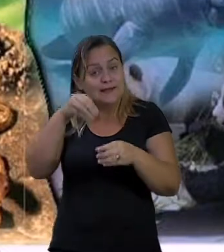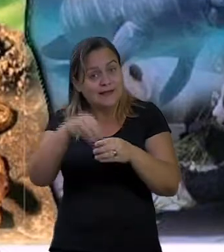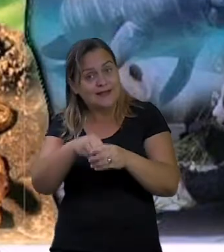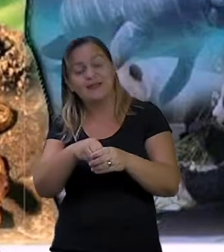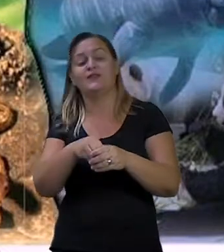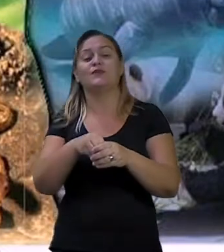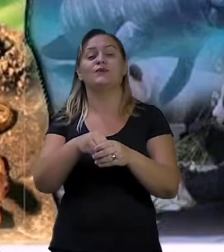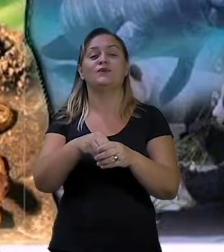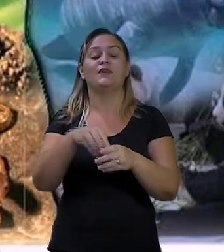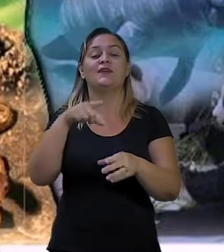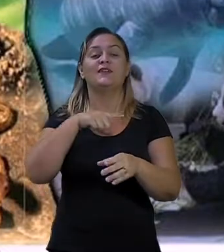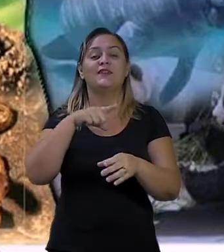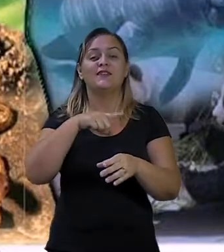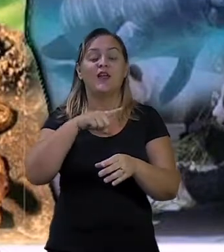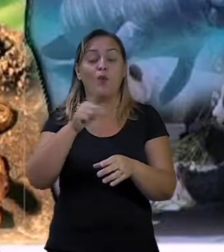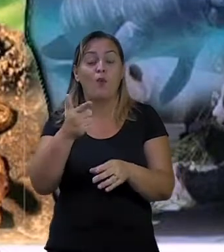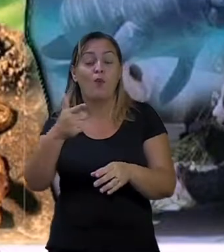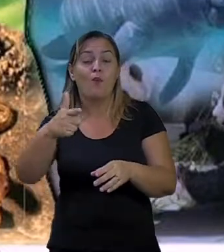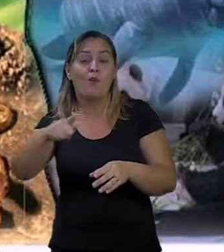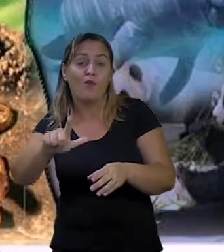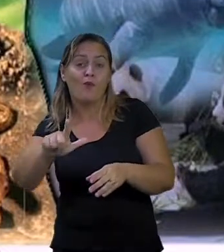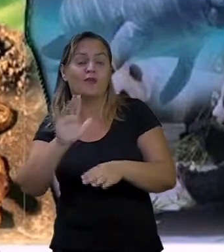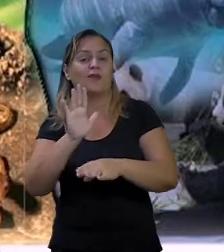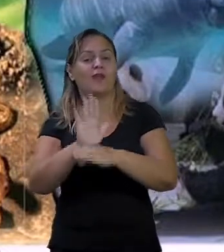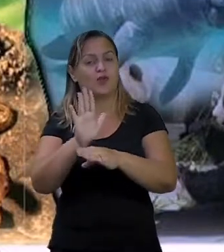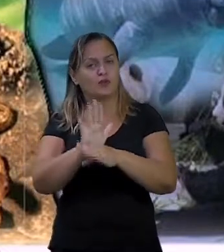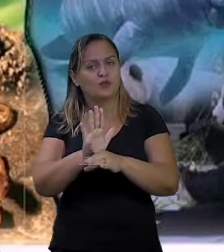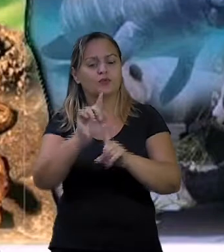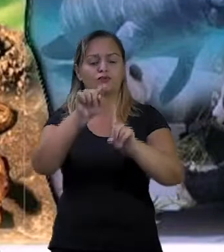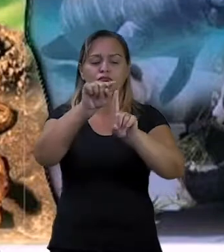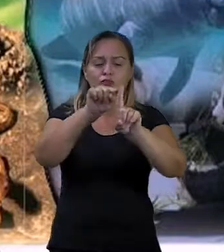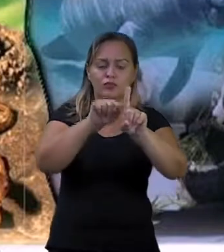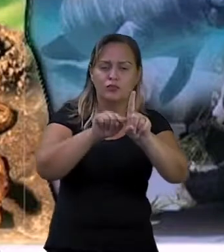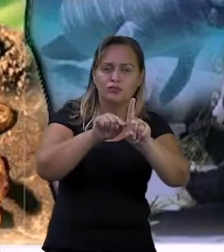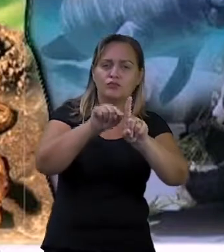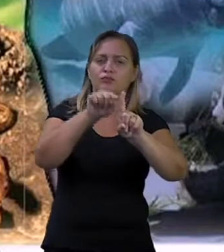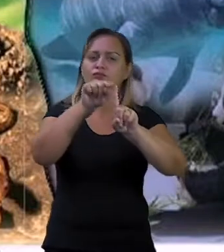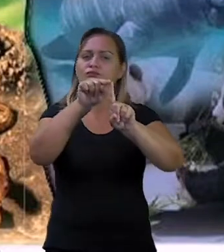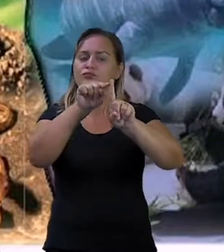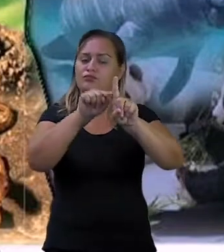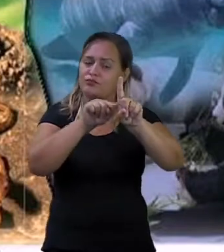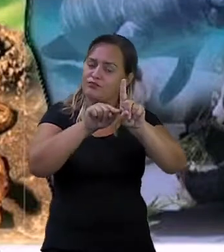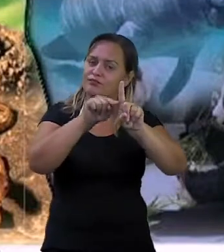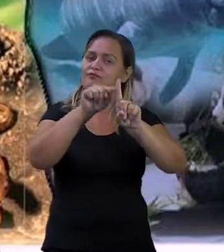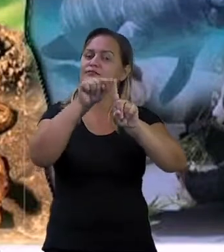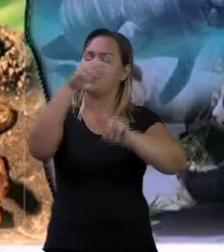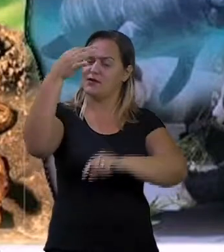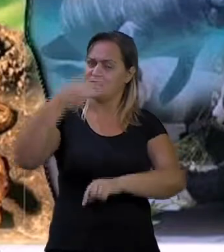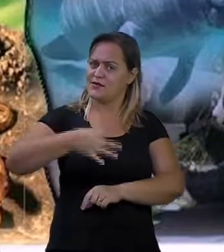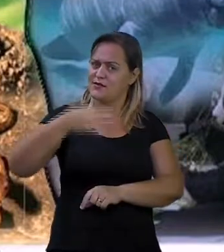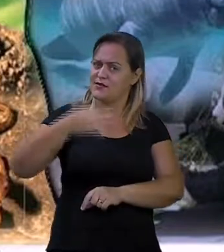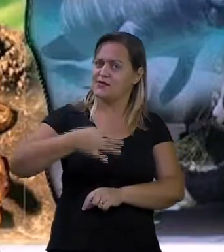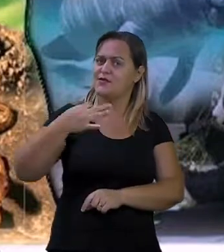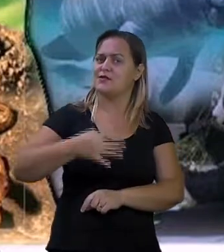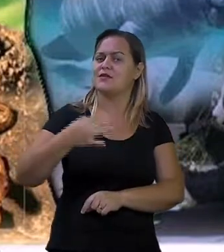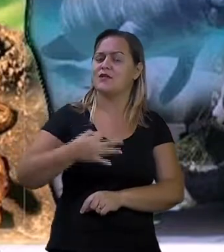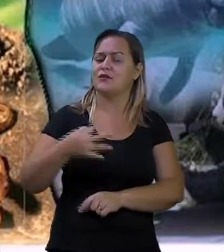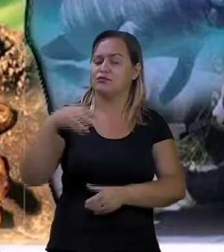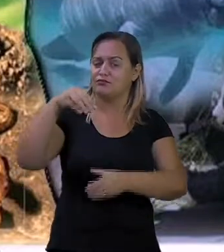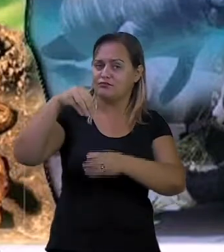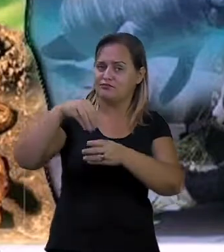equilíbrio e o meu corpo e o seu corpo seja mantido com uma